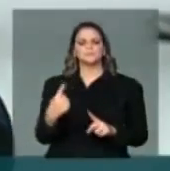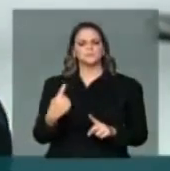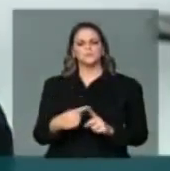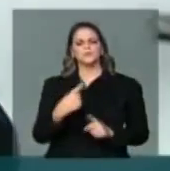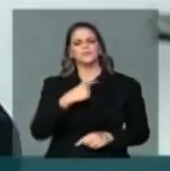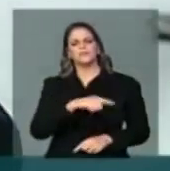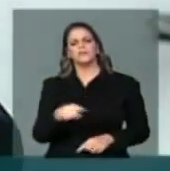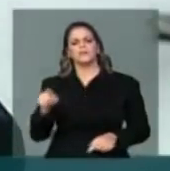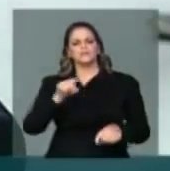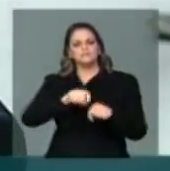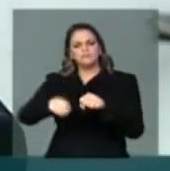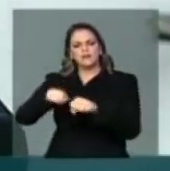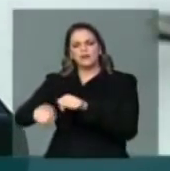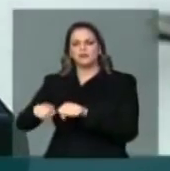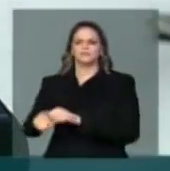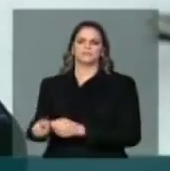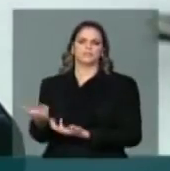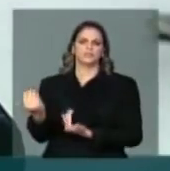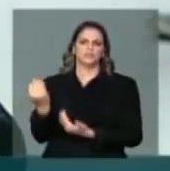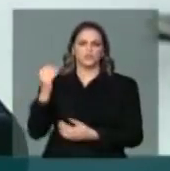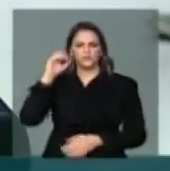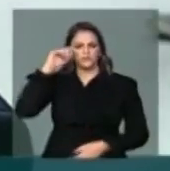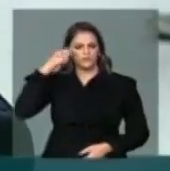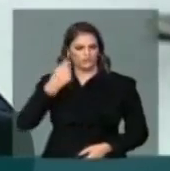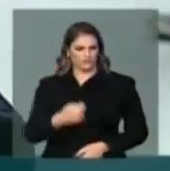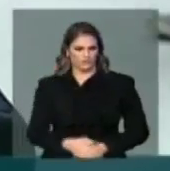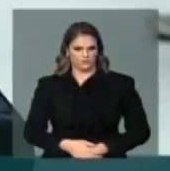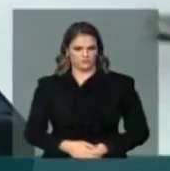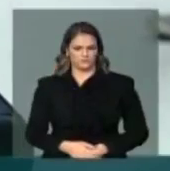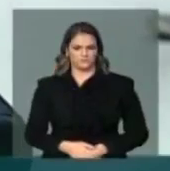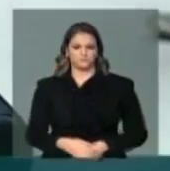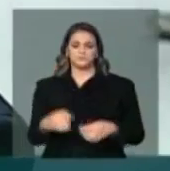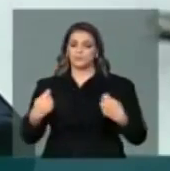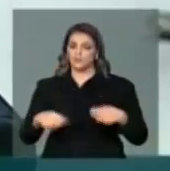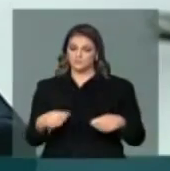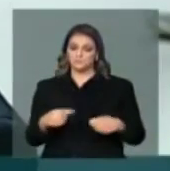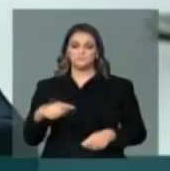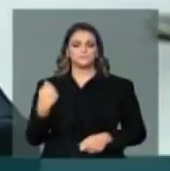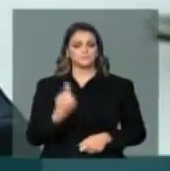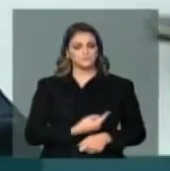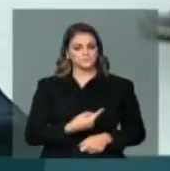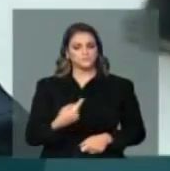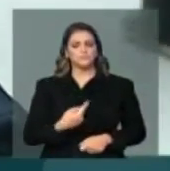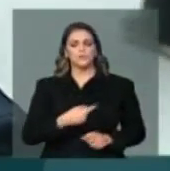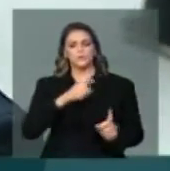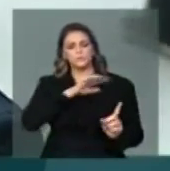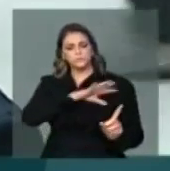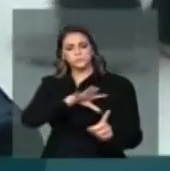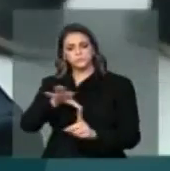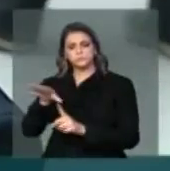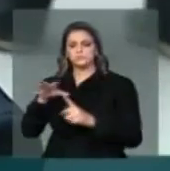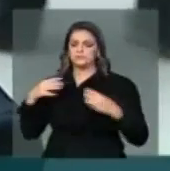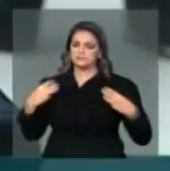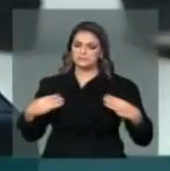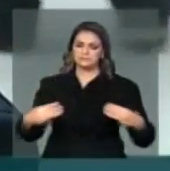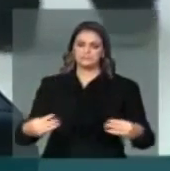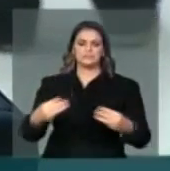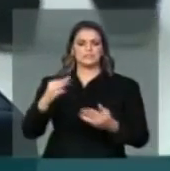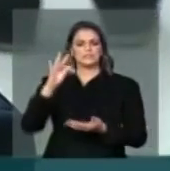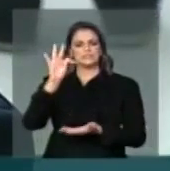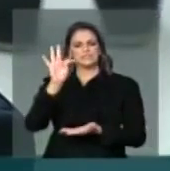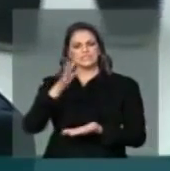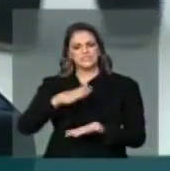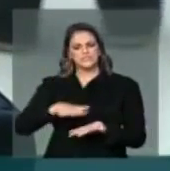esse genocídio da nossa juventude negra. É preciso atuar nessa transversalidade da política, e aí a CEPIR pode